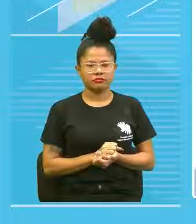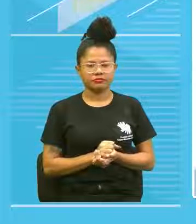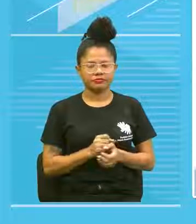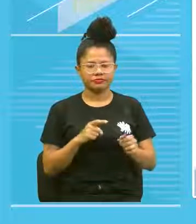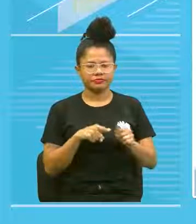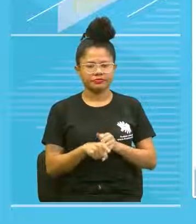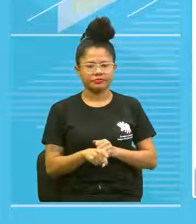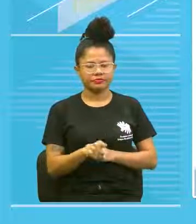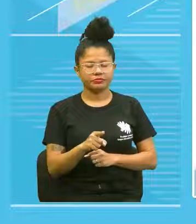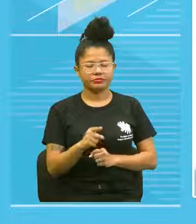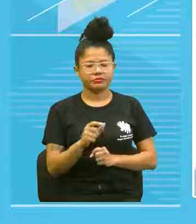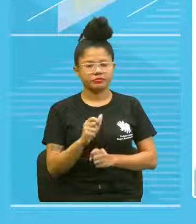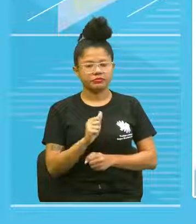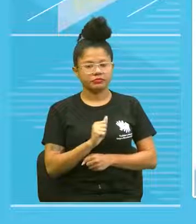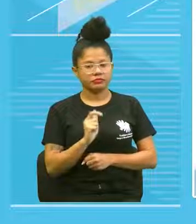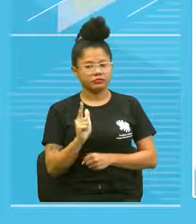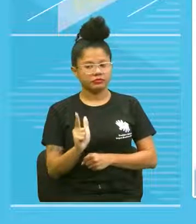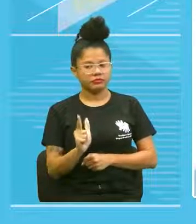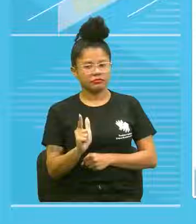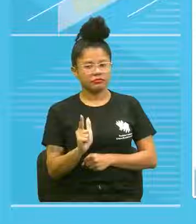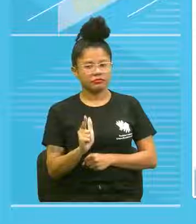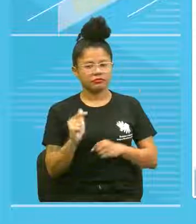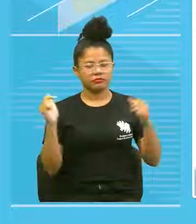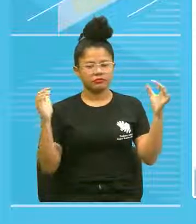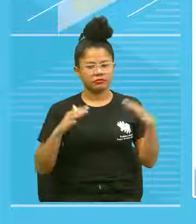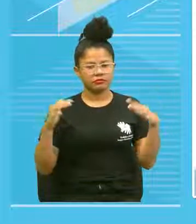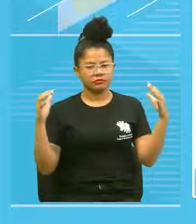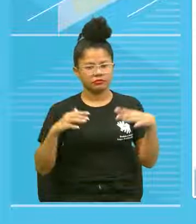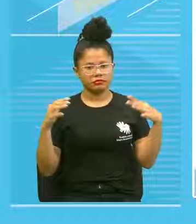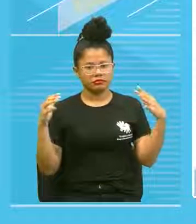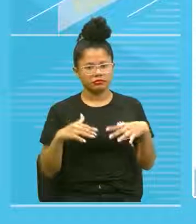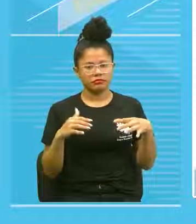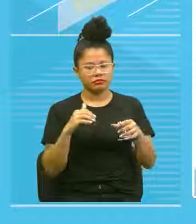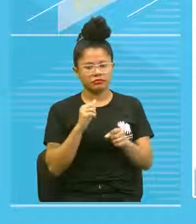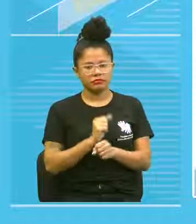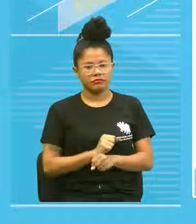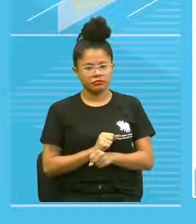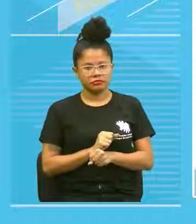as chuvas vão cair eu já falei essa historinha